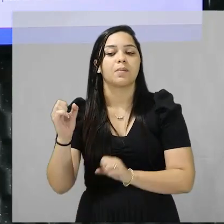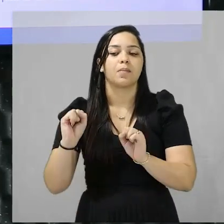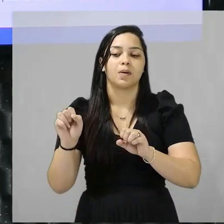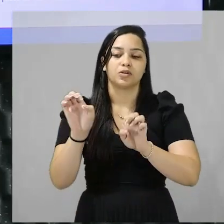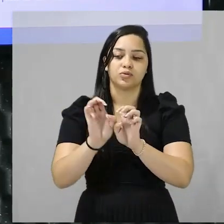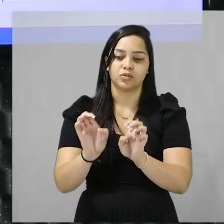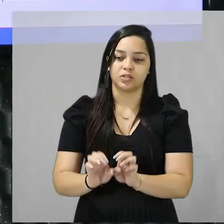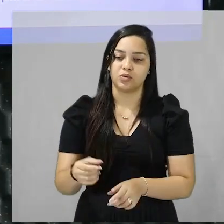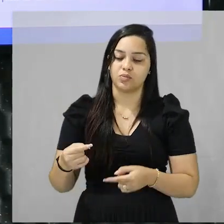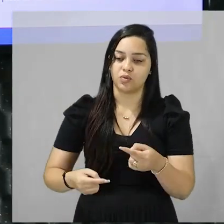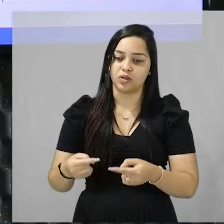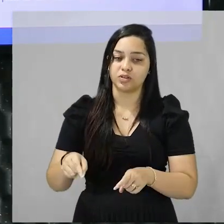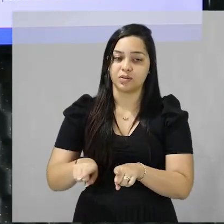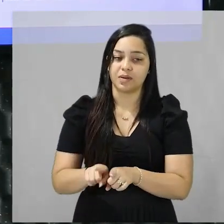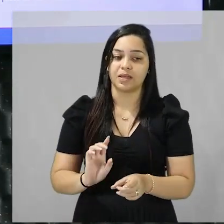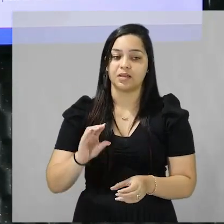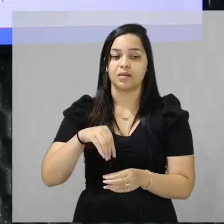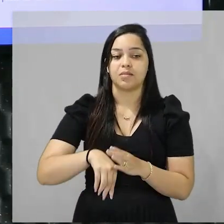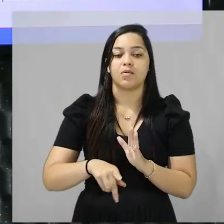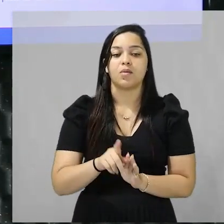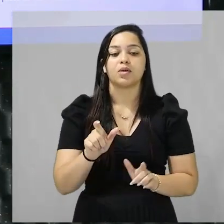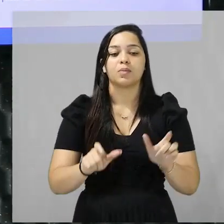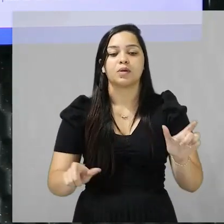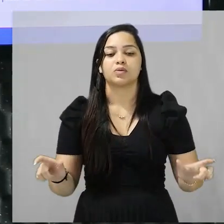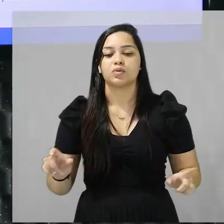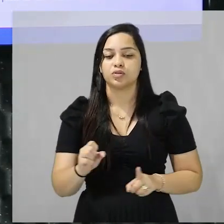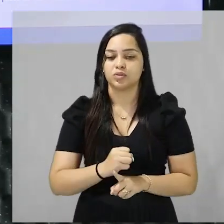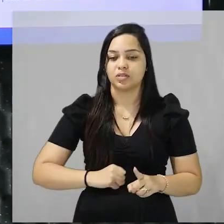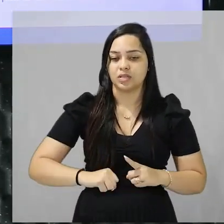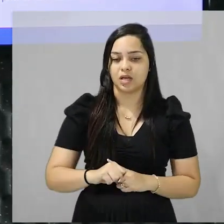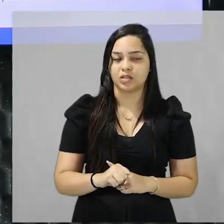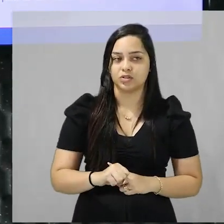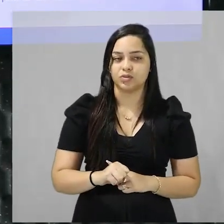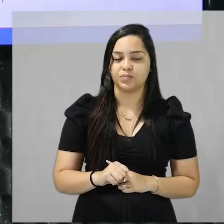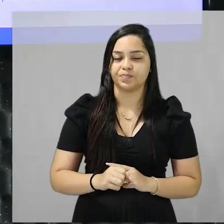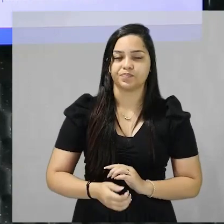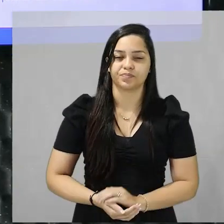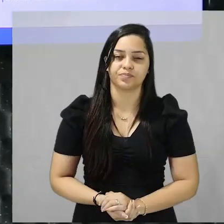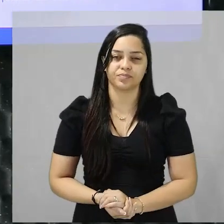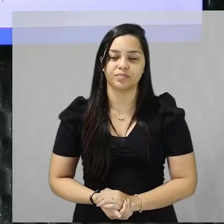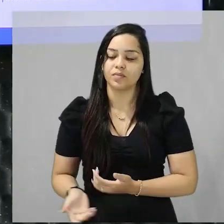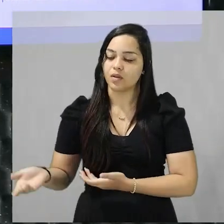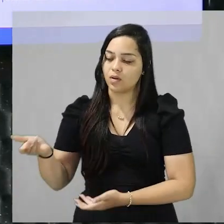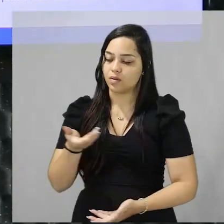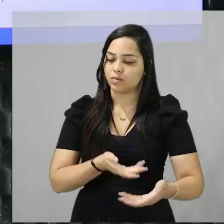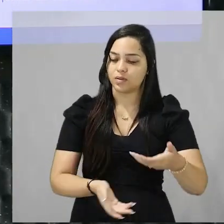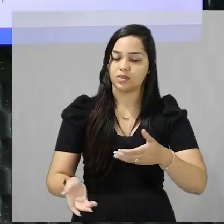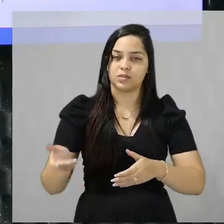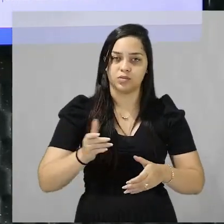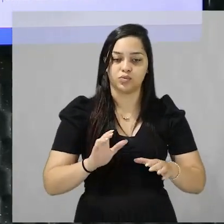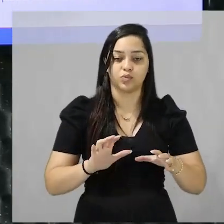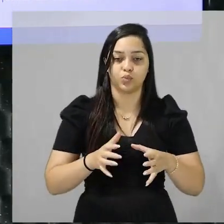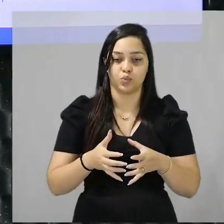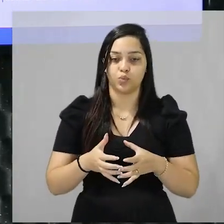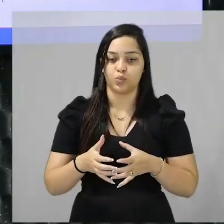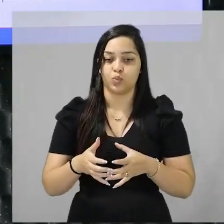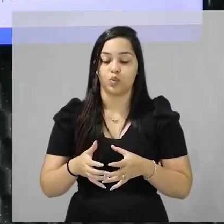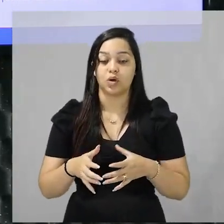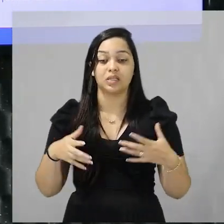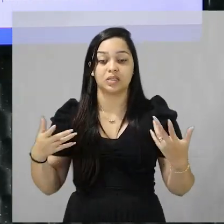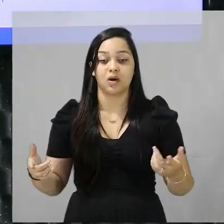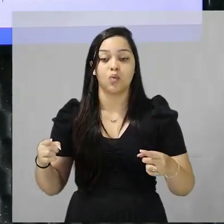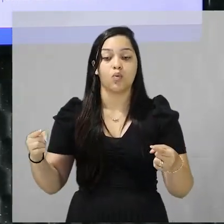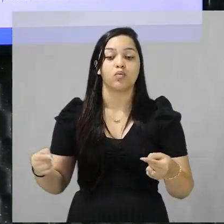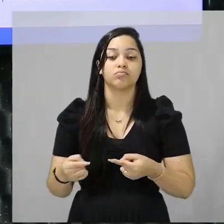a estruturação política e integração de indivíduos em uma sociedade, ou seja, em uma convivência coletiva. Segundo